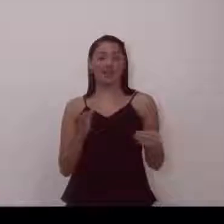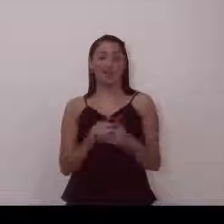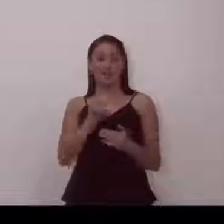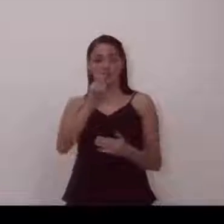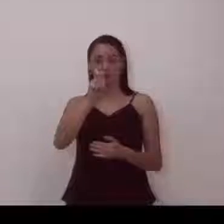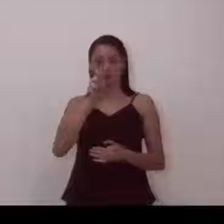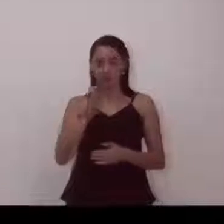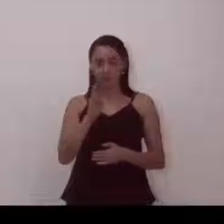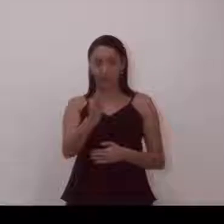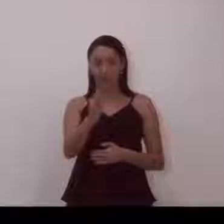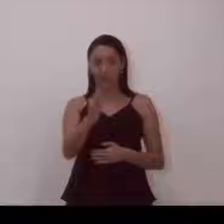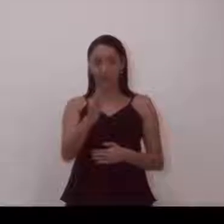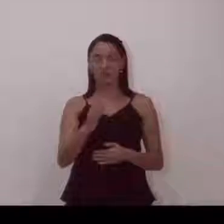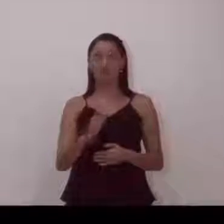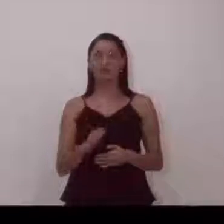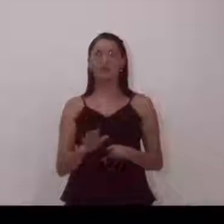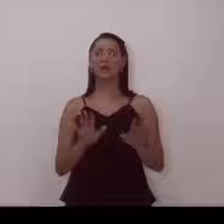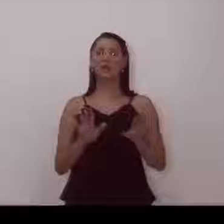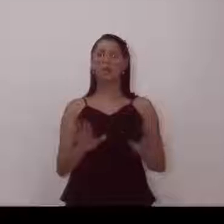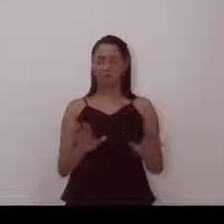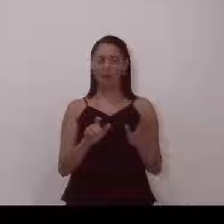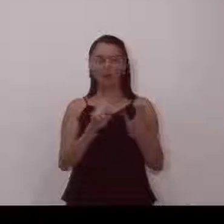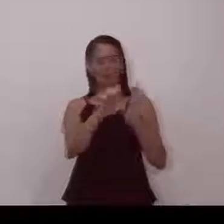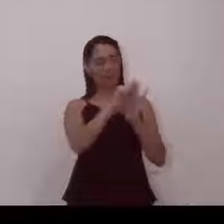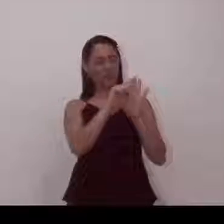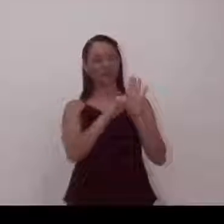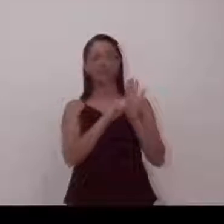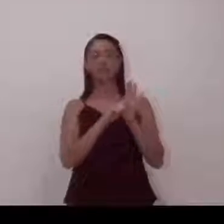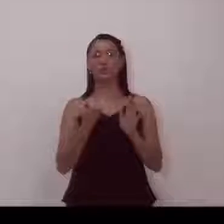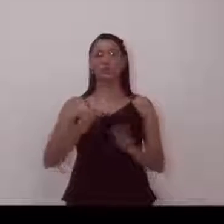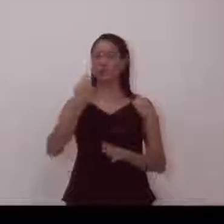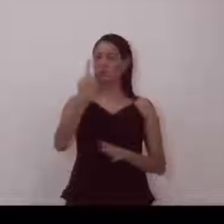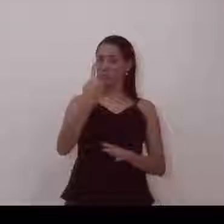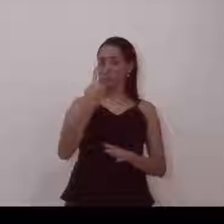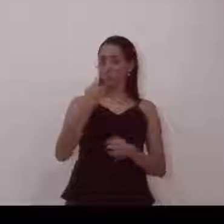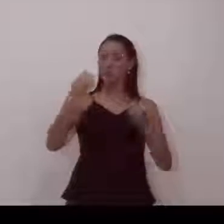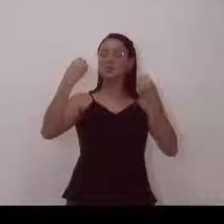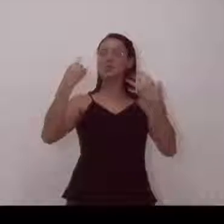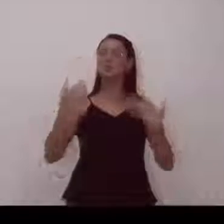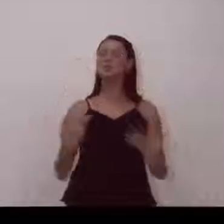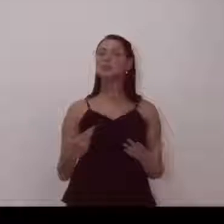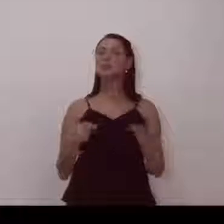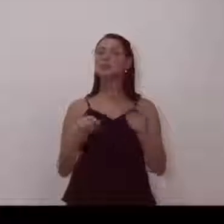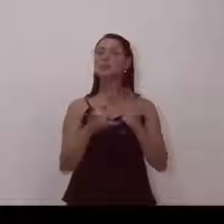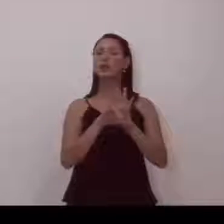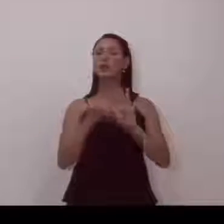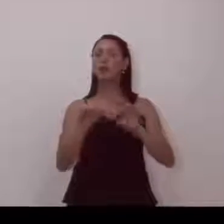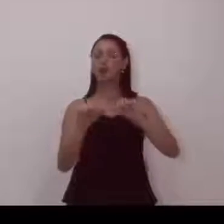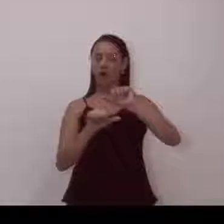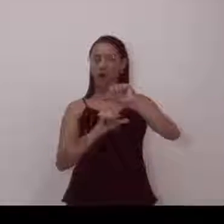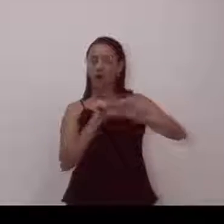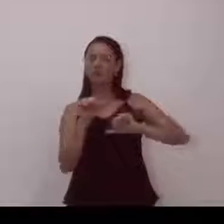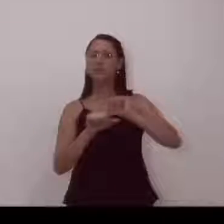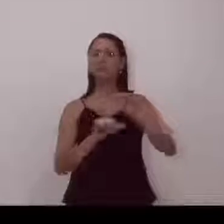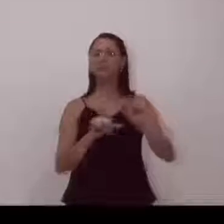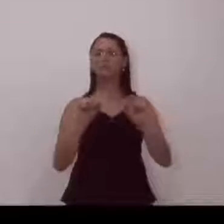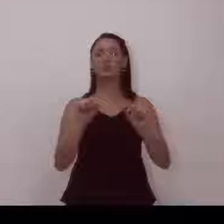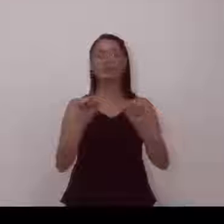milhões. Aí, no artigo 1º do próprio projeto, nos termos da resolução, as alterações